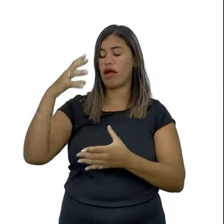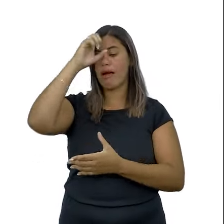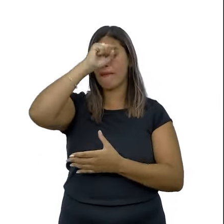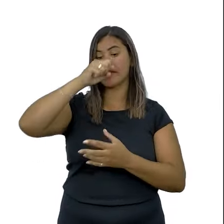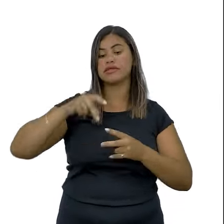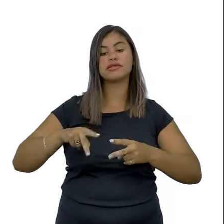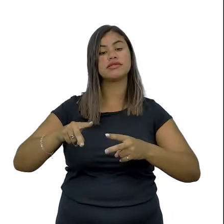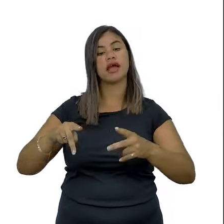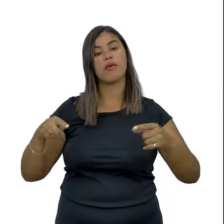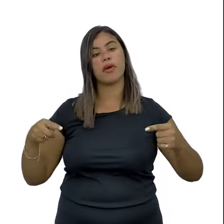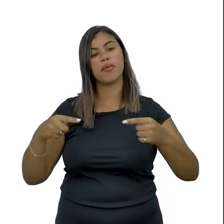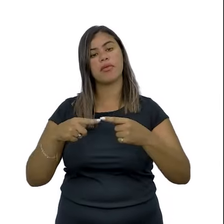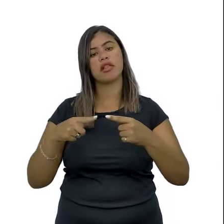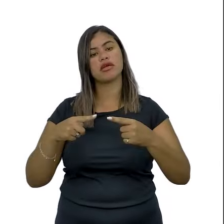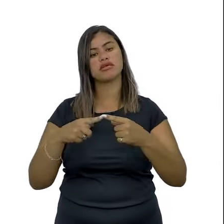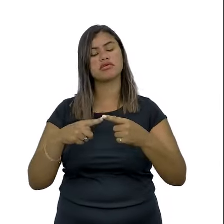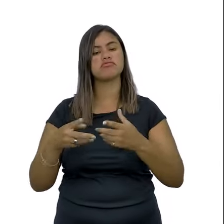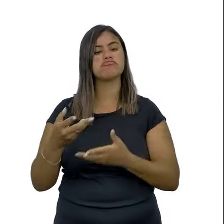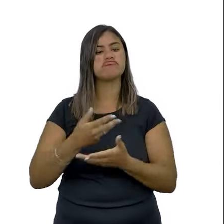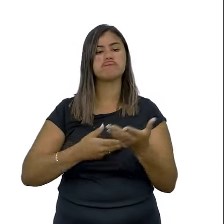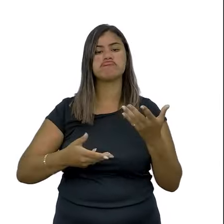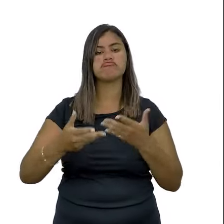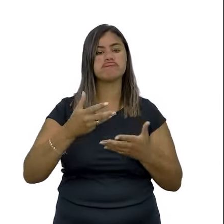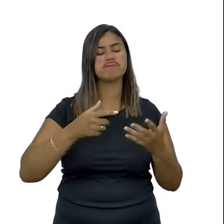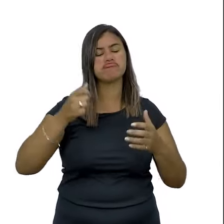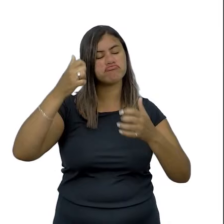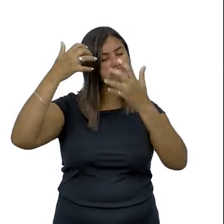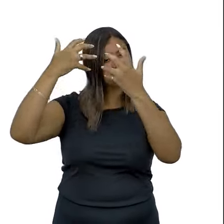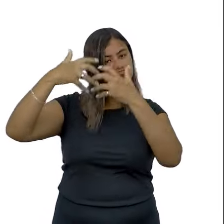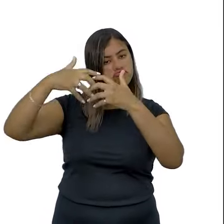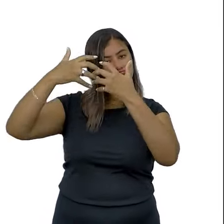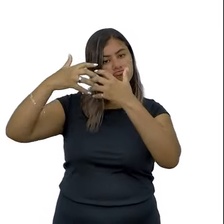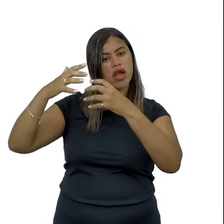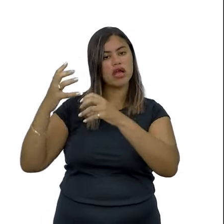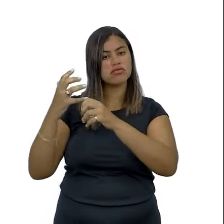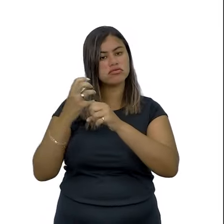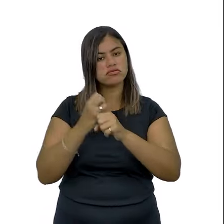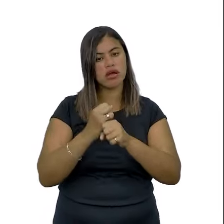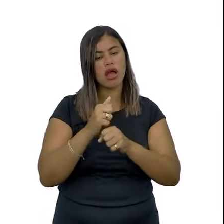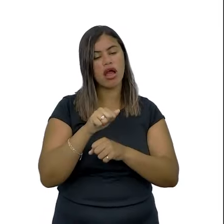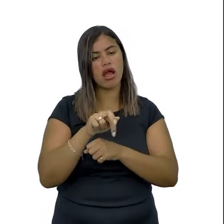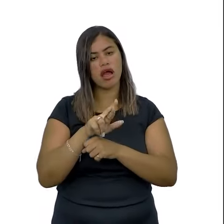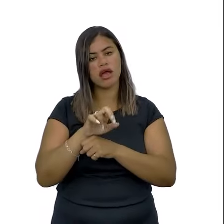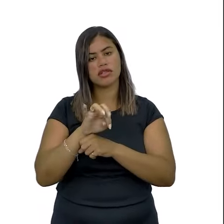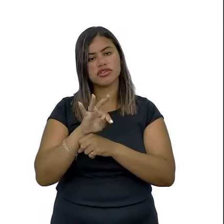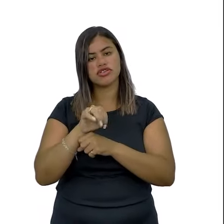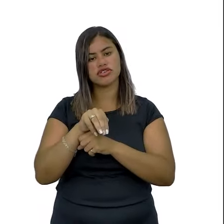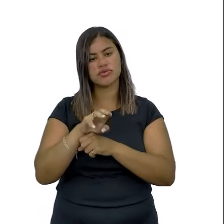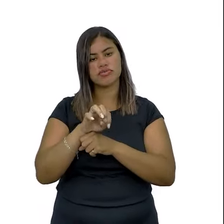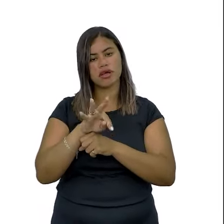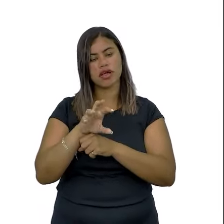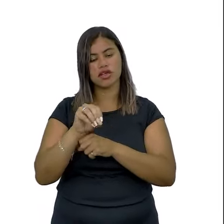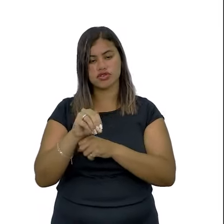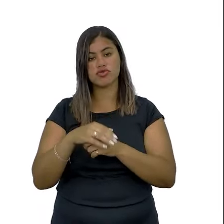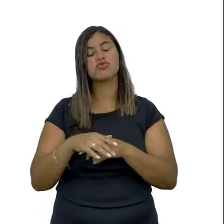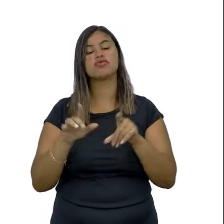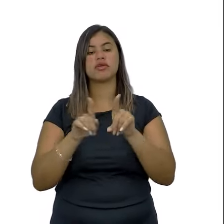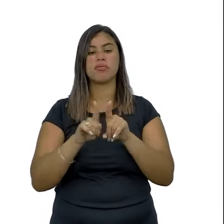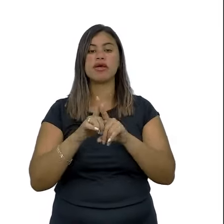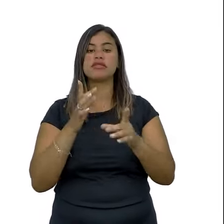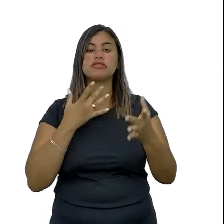se articulam ao pensamento aritmético, à necessidade de aprendizagem do estudante.